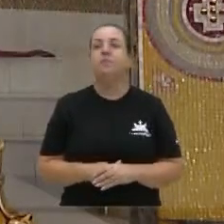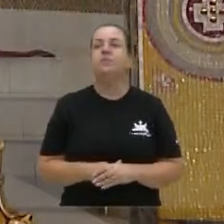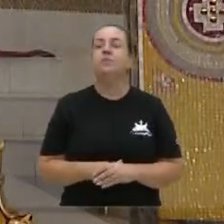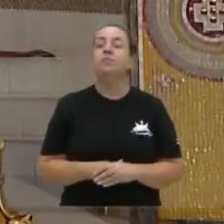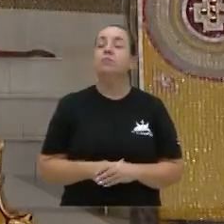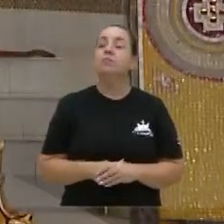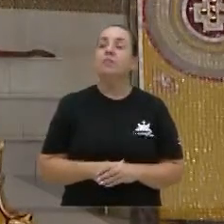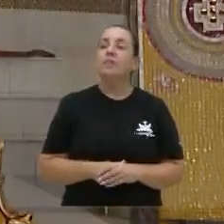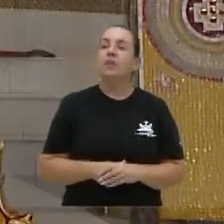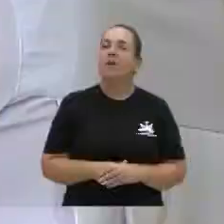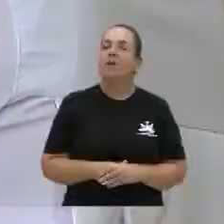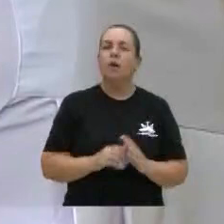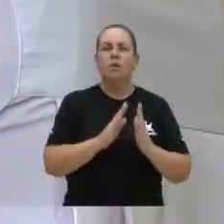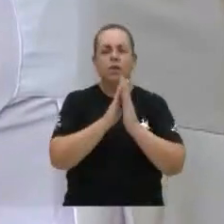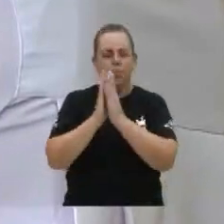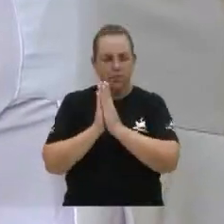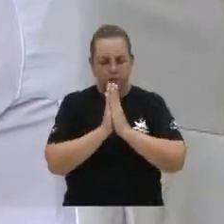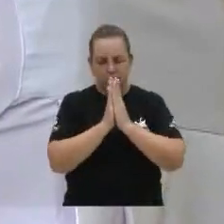vez.